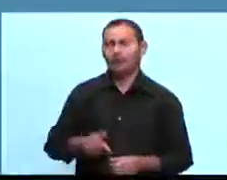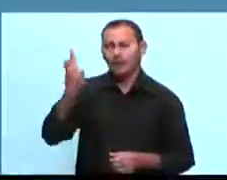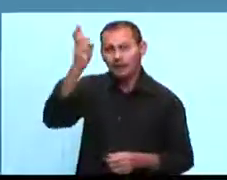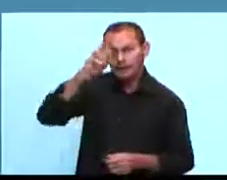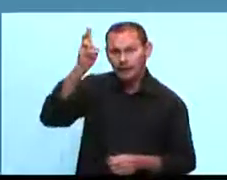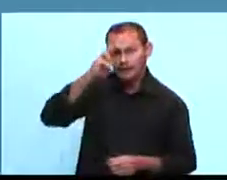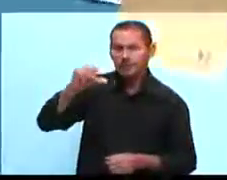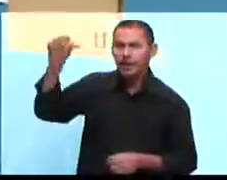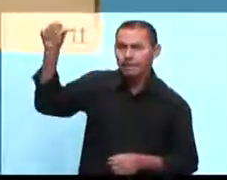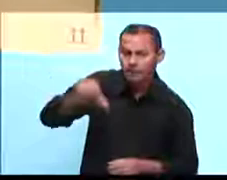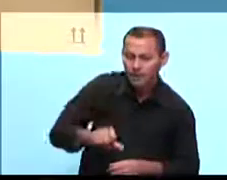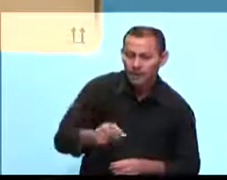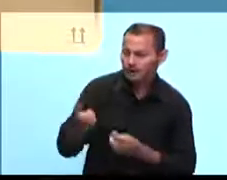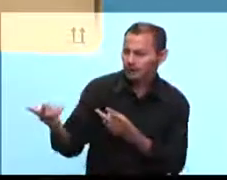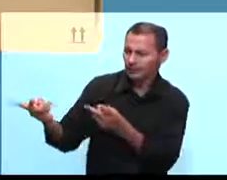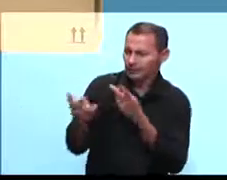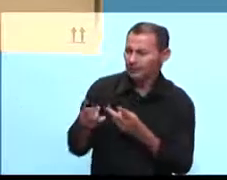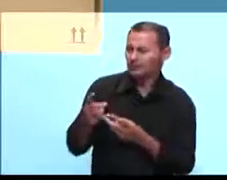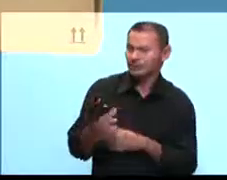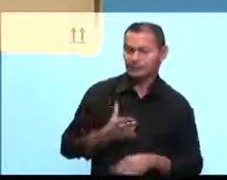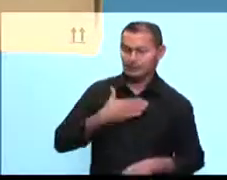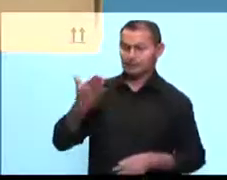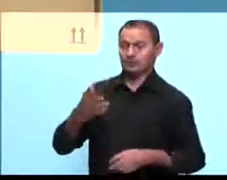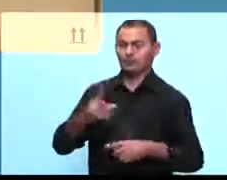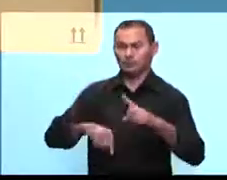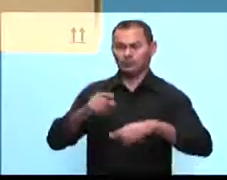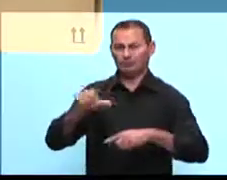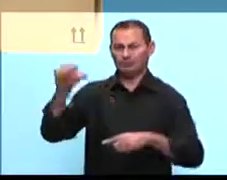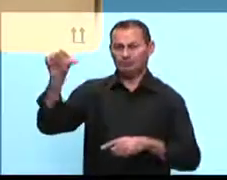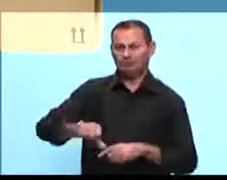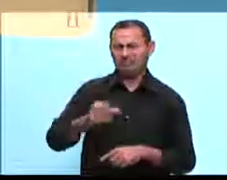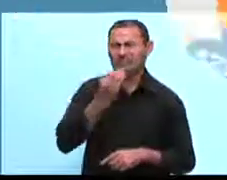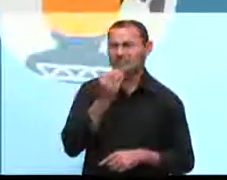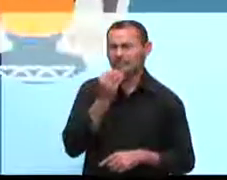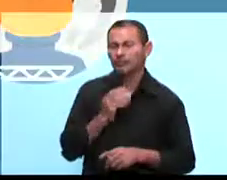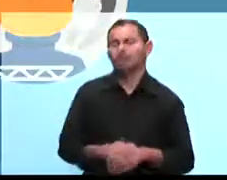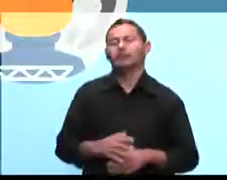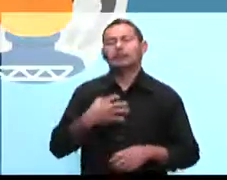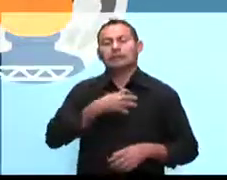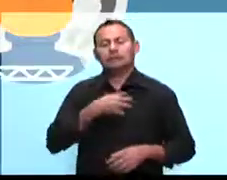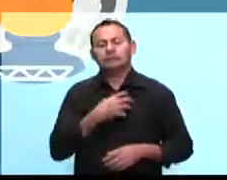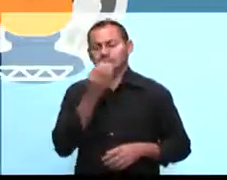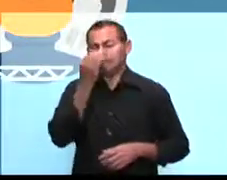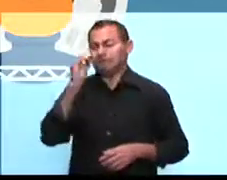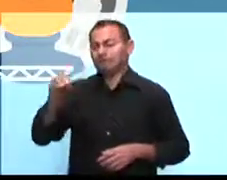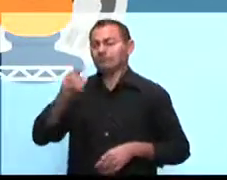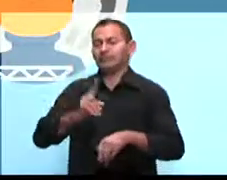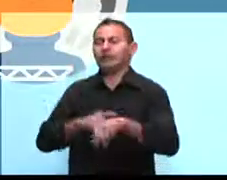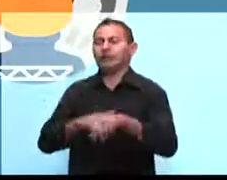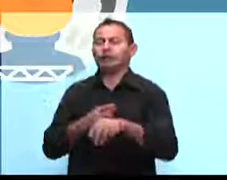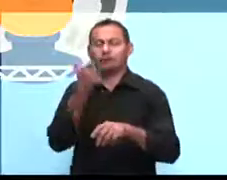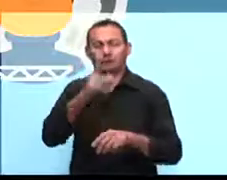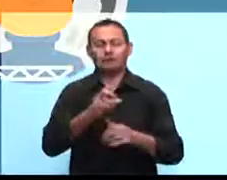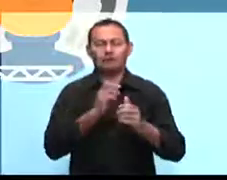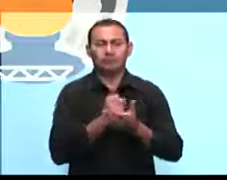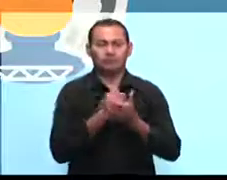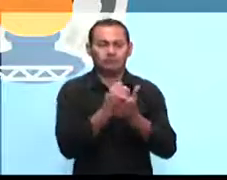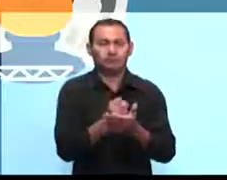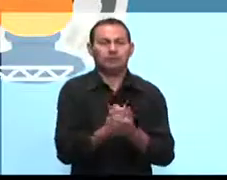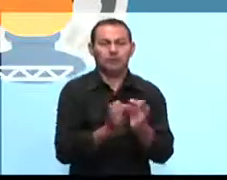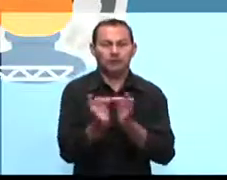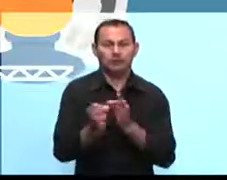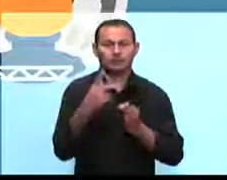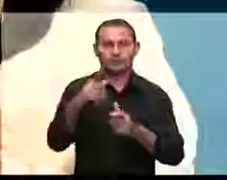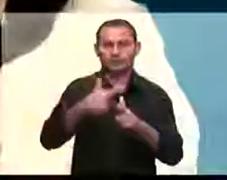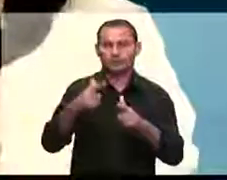Lembre-se, pior do que o cliente ser surpreendido por um produto com defeito é ele se sentir ignorado na hora de obter um suporte que resolva